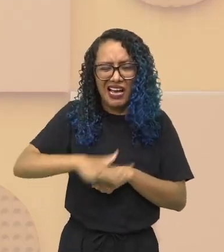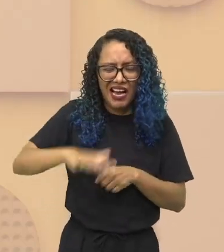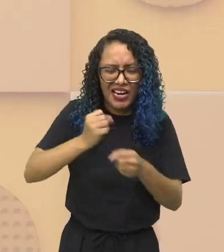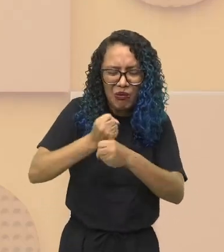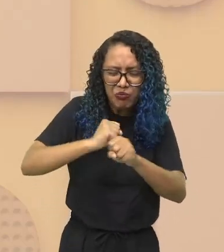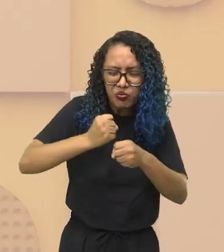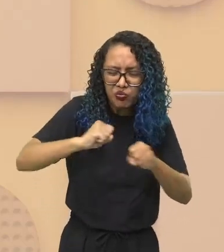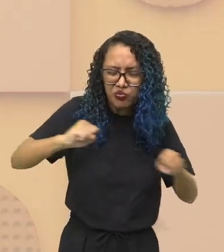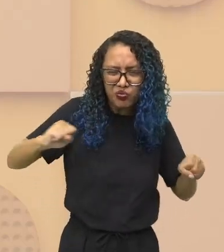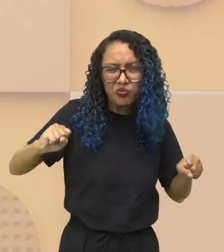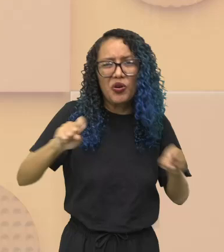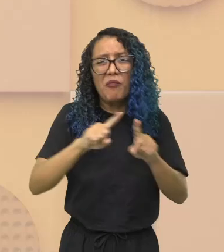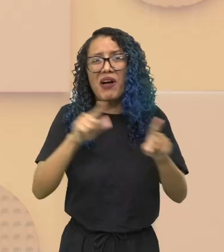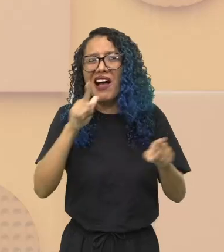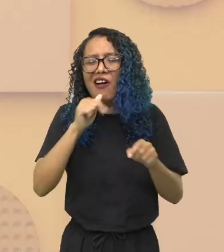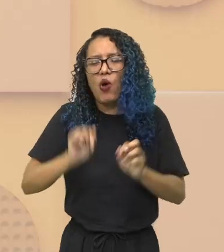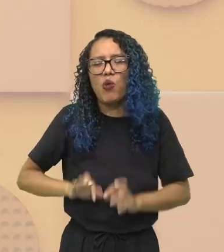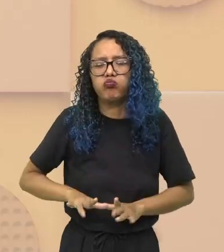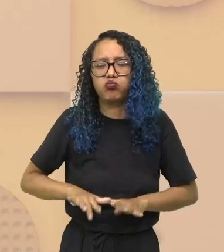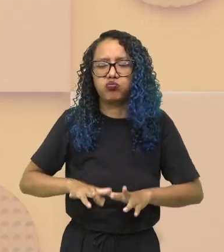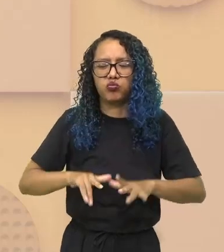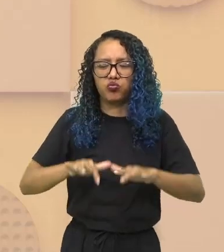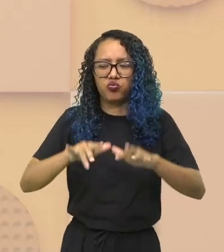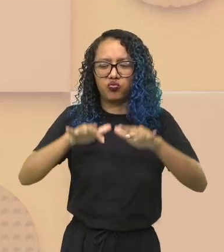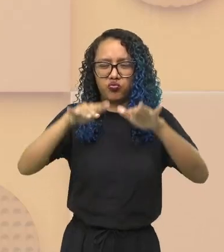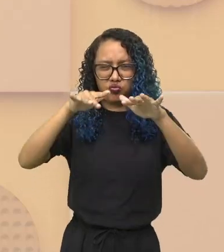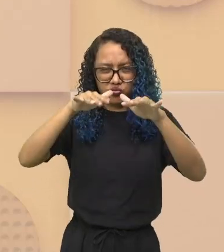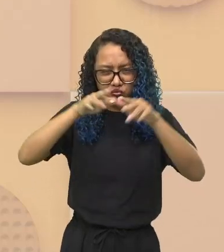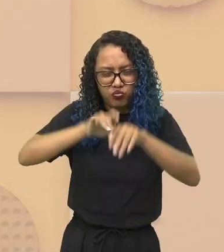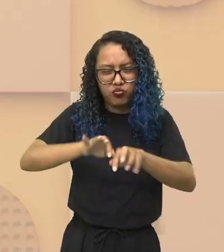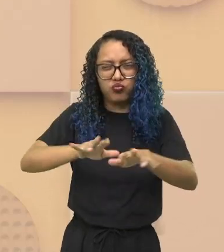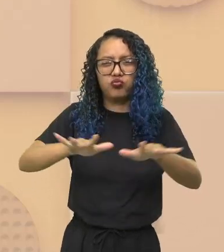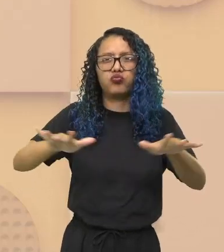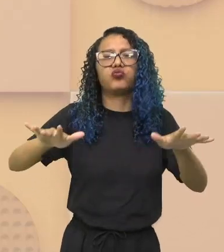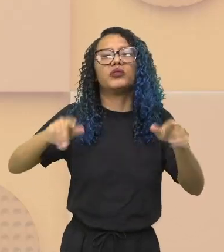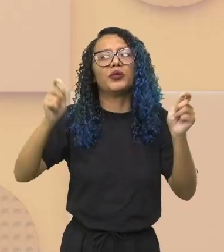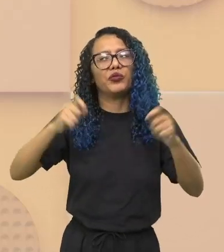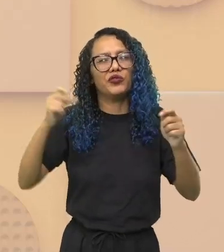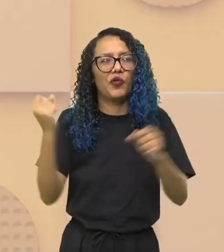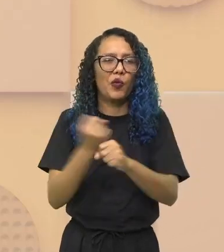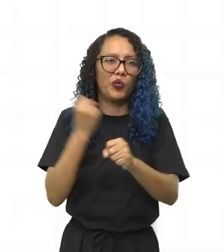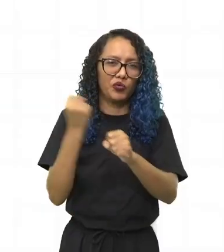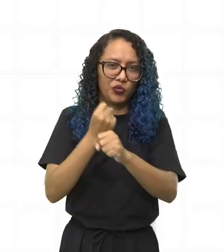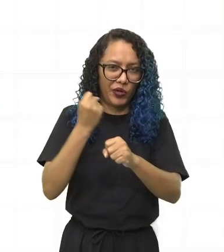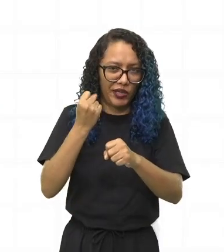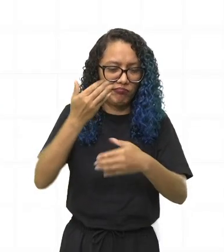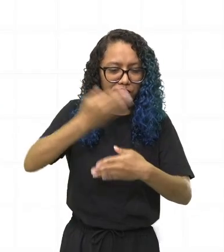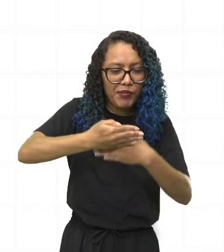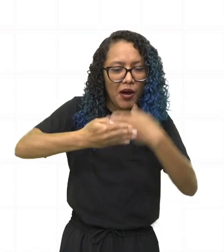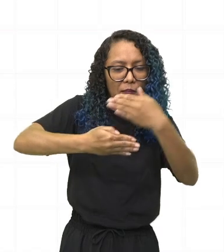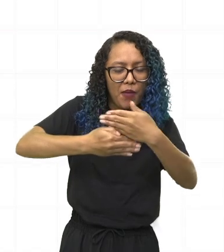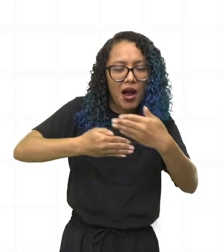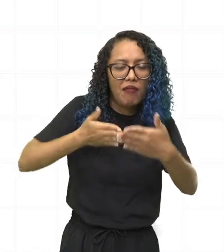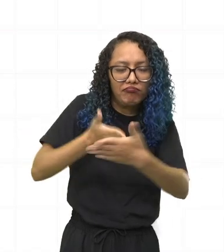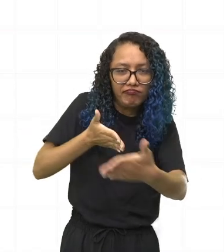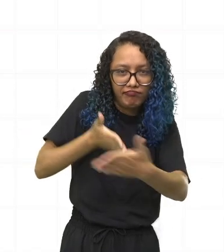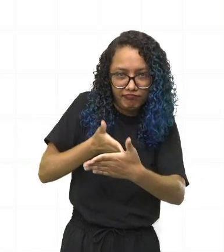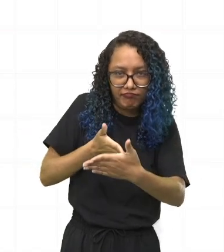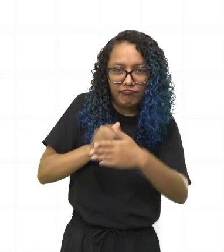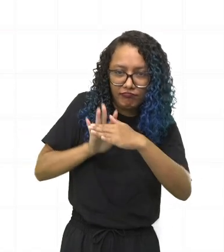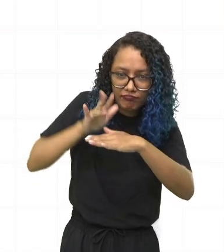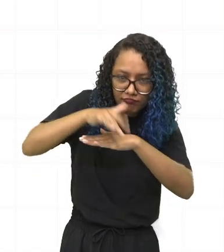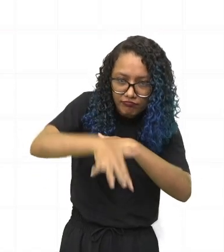que vão ser alagadas para fazer a formação desses reservatórios de água. E isso vai trazer